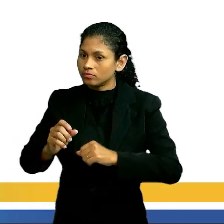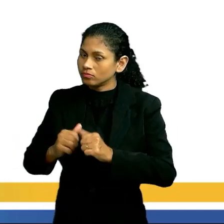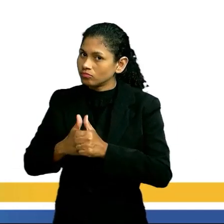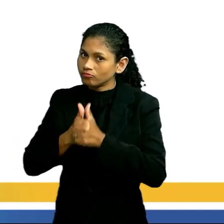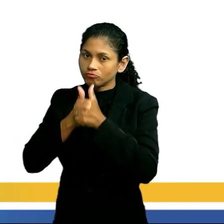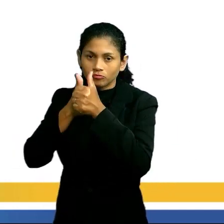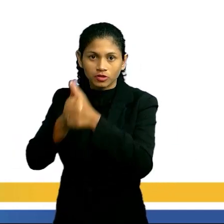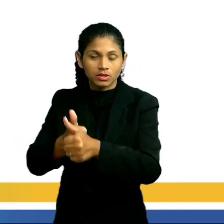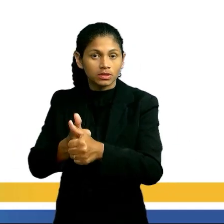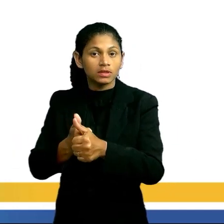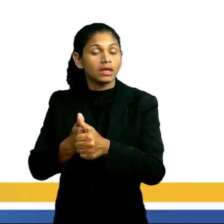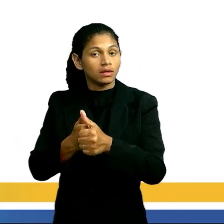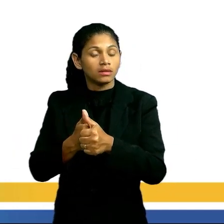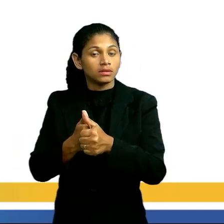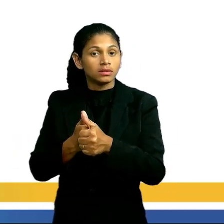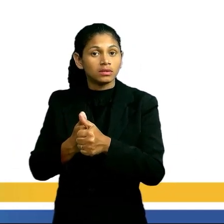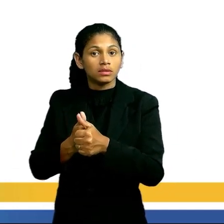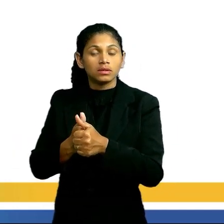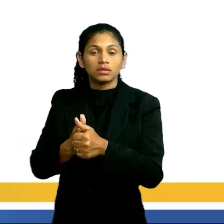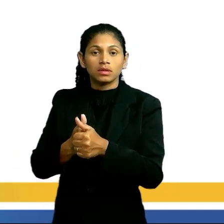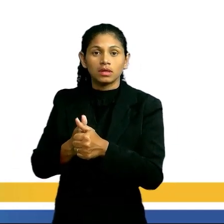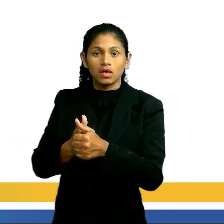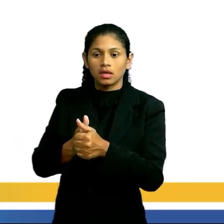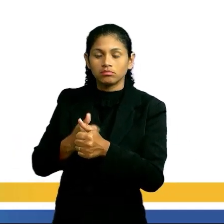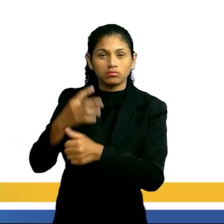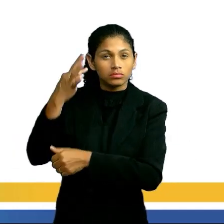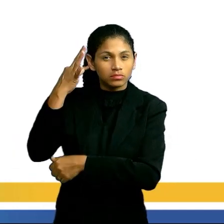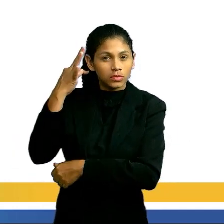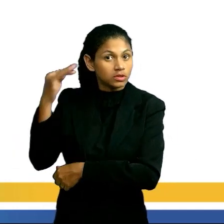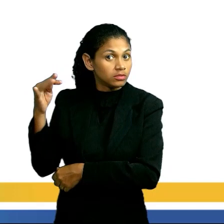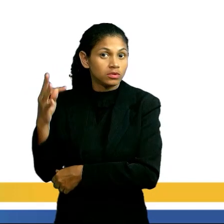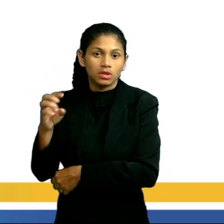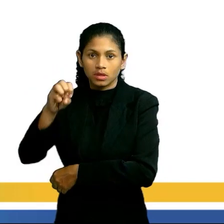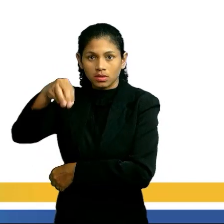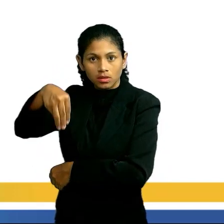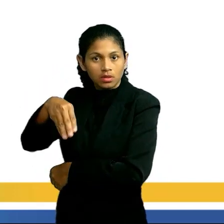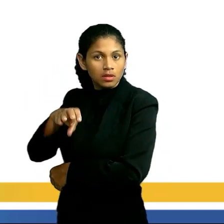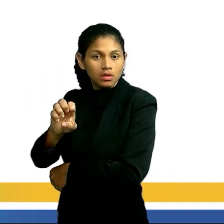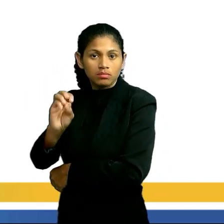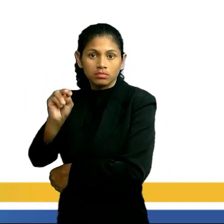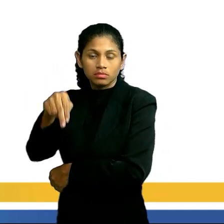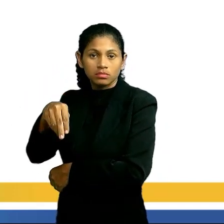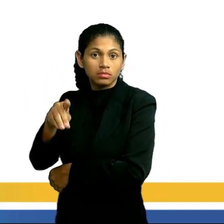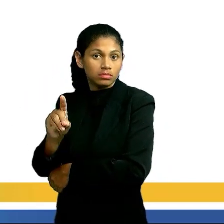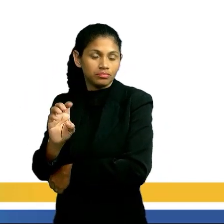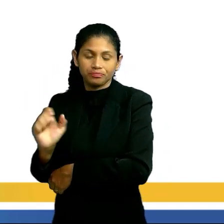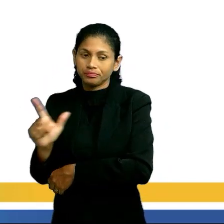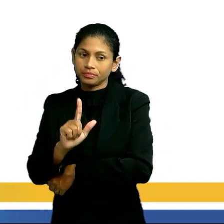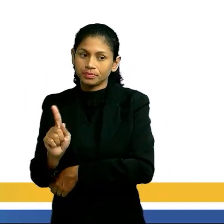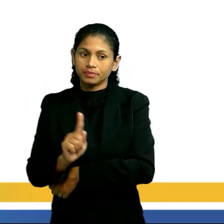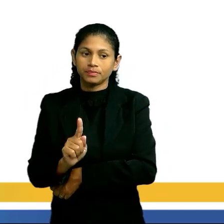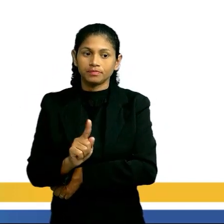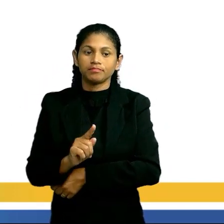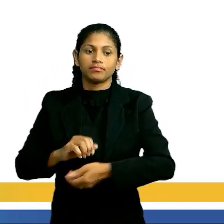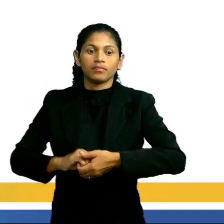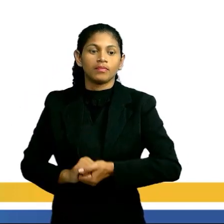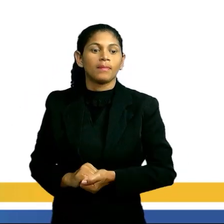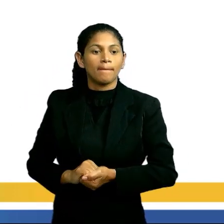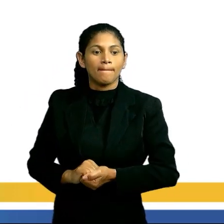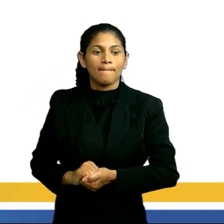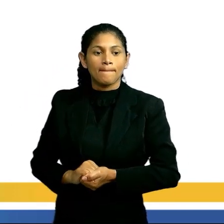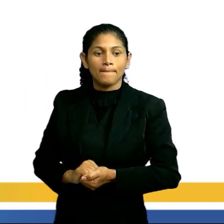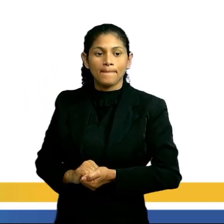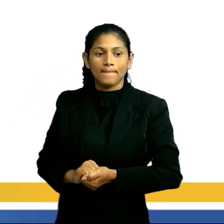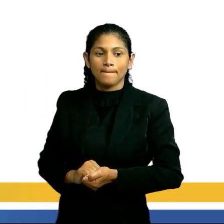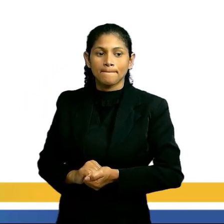Mendel. Portanto, o Vzão está junto com o Ezão no primeiro indivíduo. E o Vzinho está junto com o Ezinho nesse